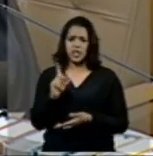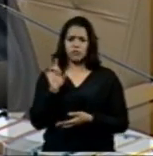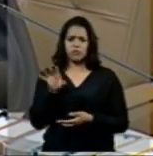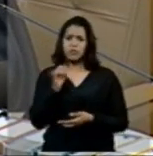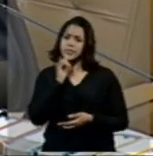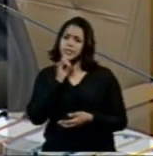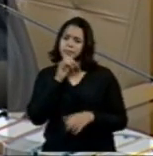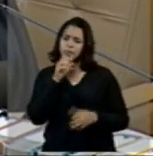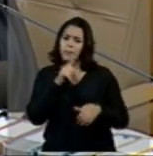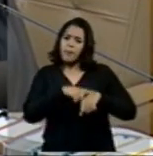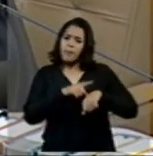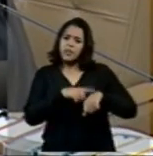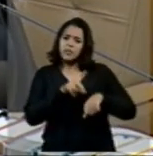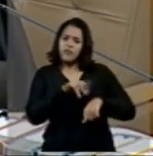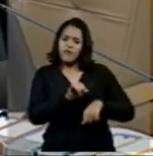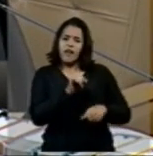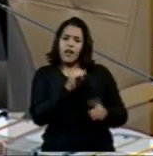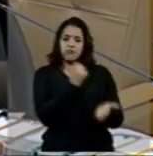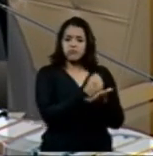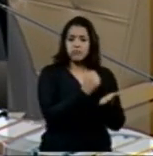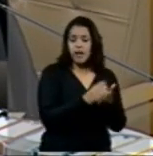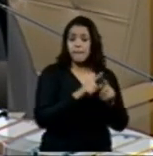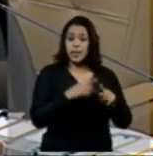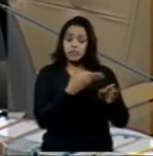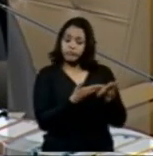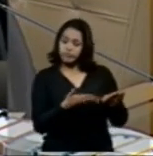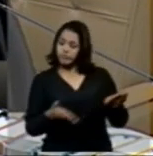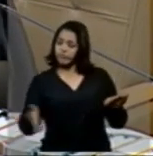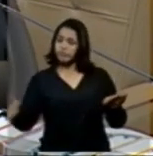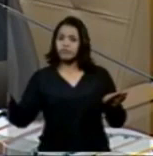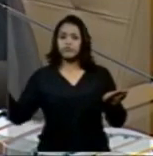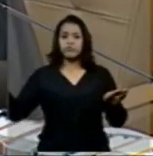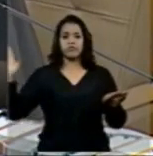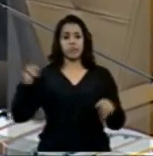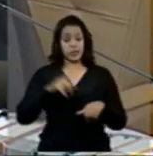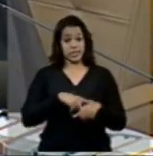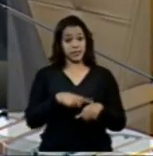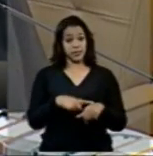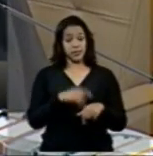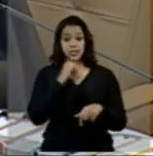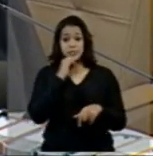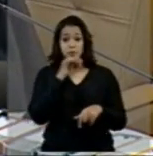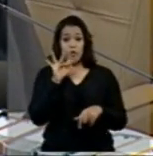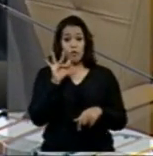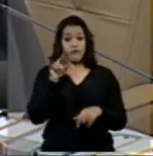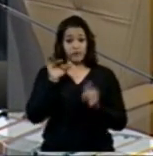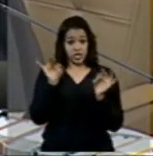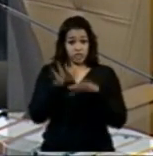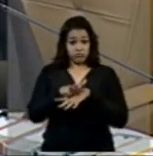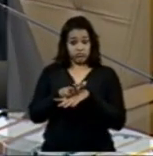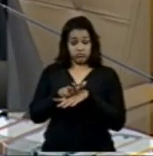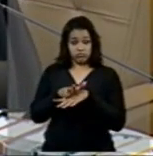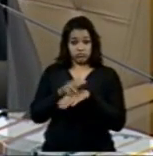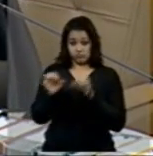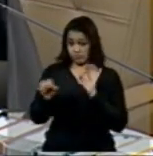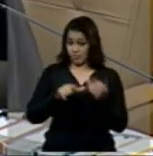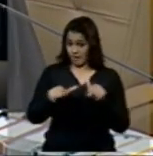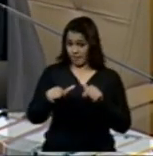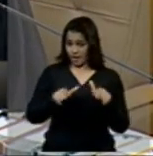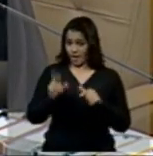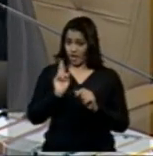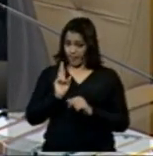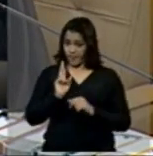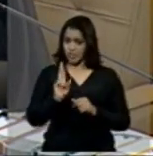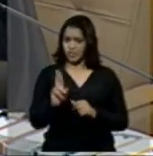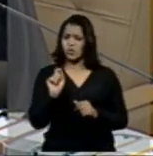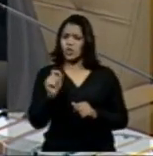apenas no momento da contratação, mas durante todo o curso da relação contratual, na medida em que o fim da relação empregatícia representa